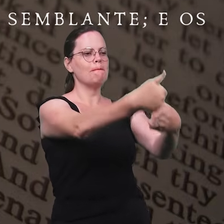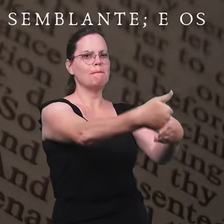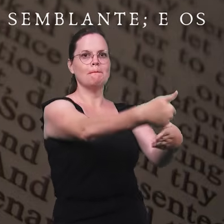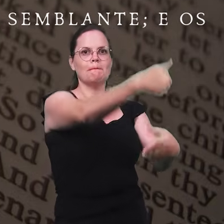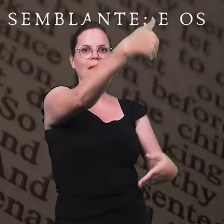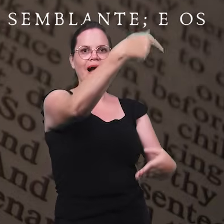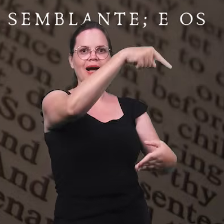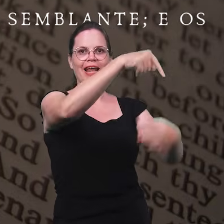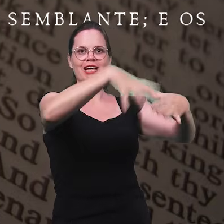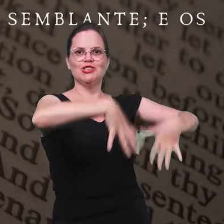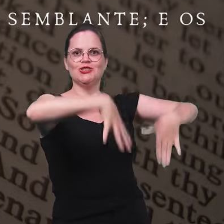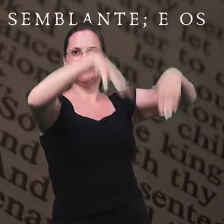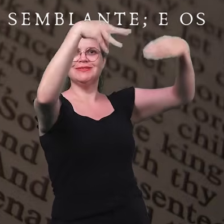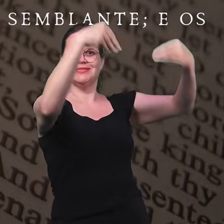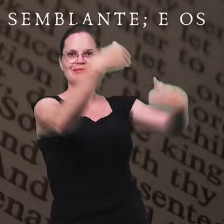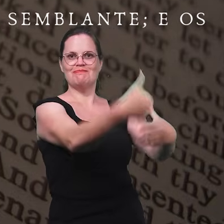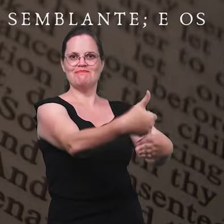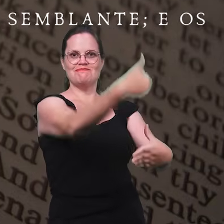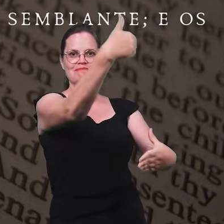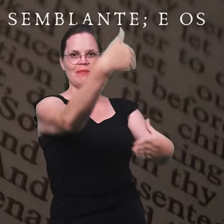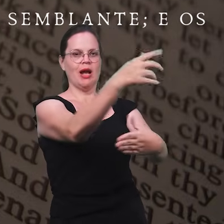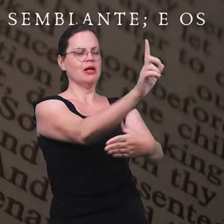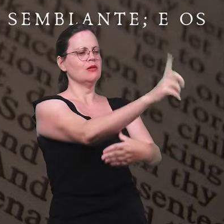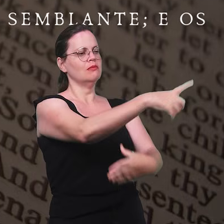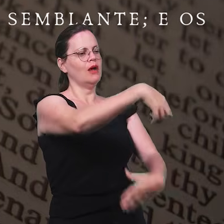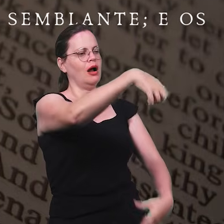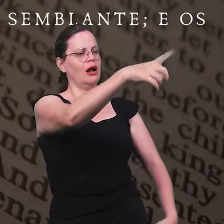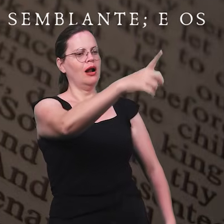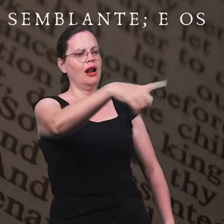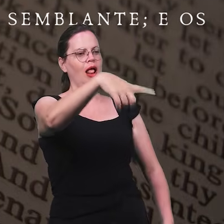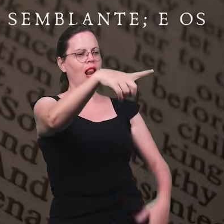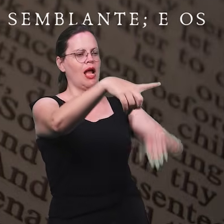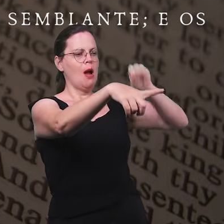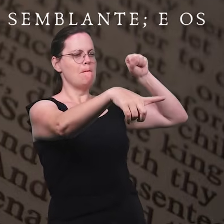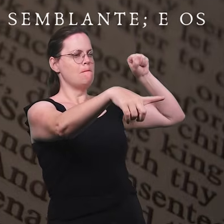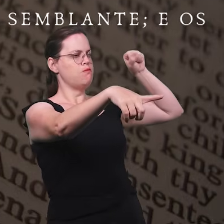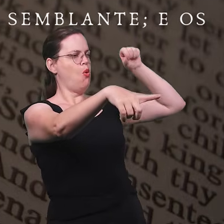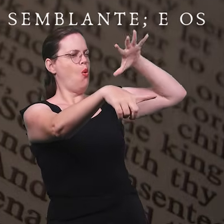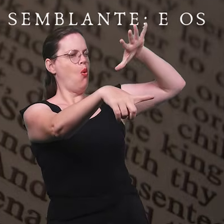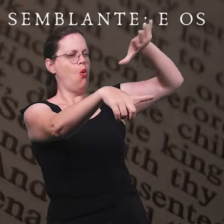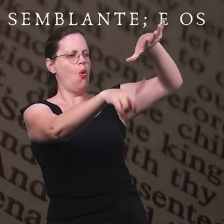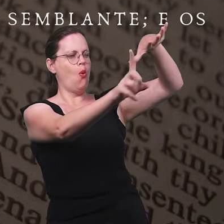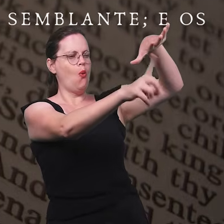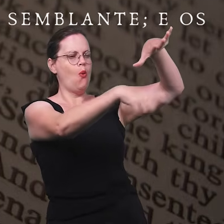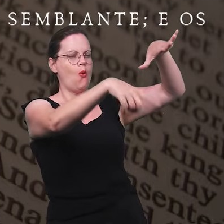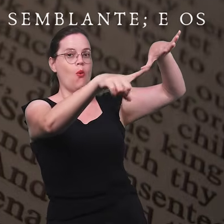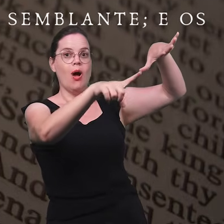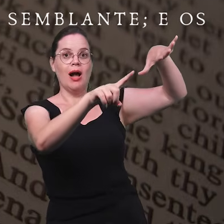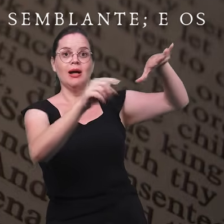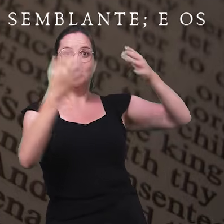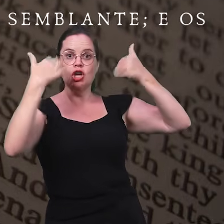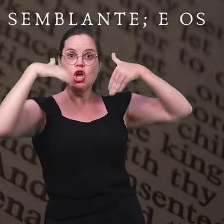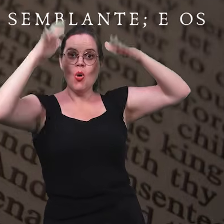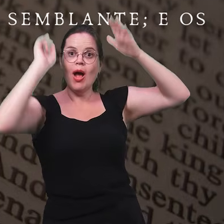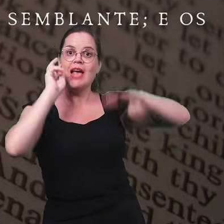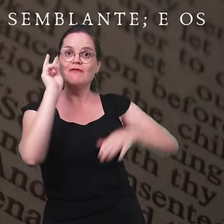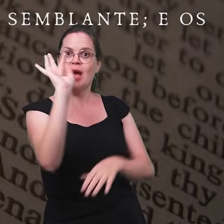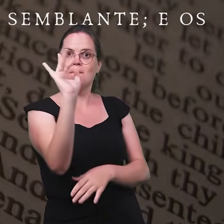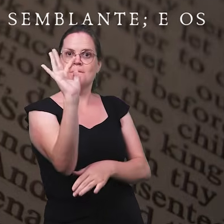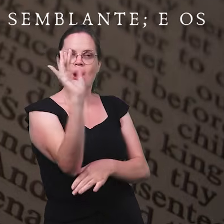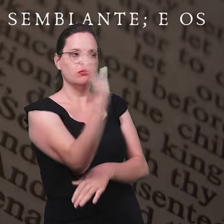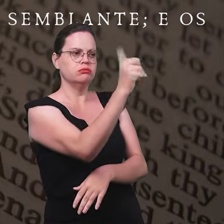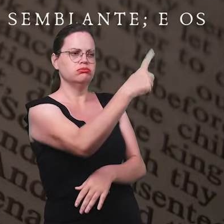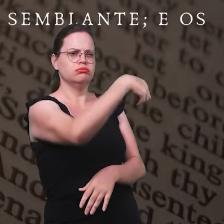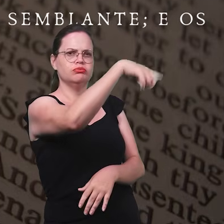parede do Palácio Real, e o rei via a parte da mão que estava escrevendo. Então